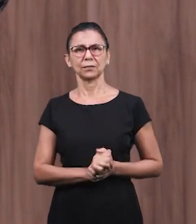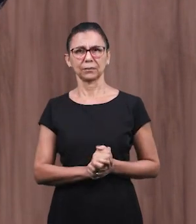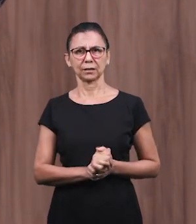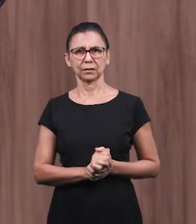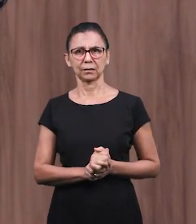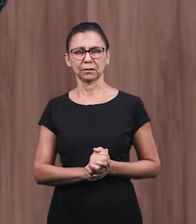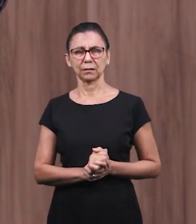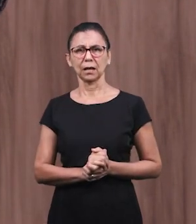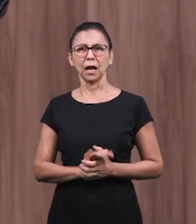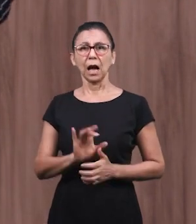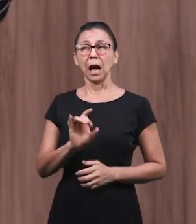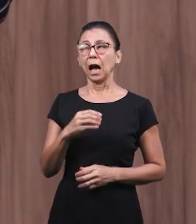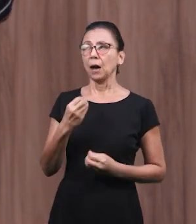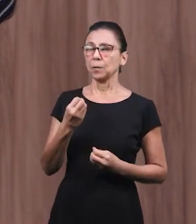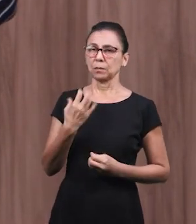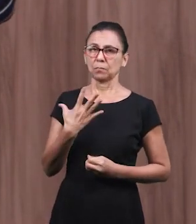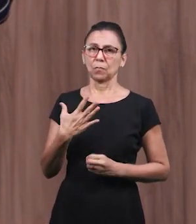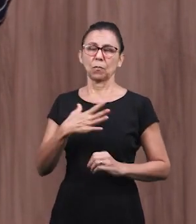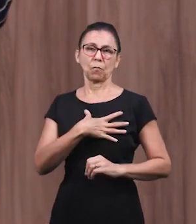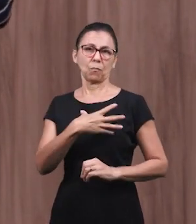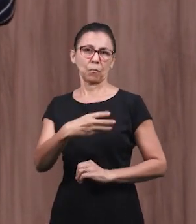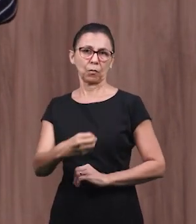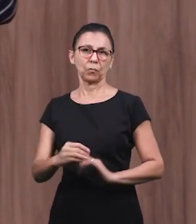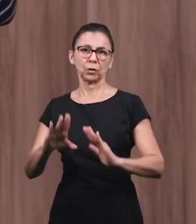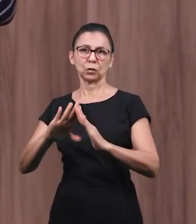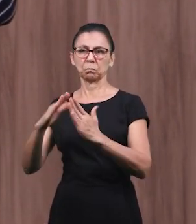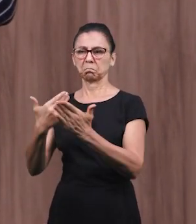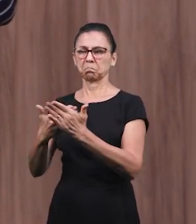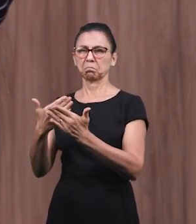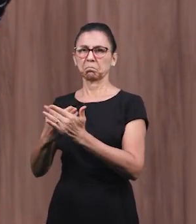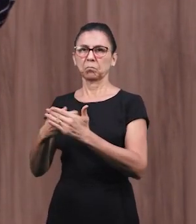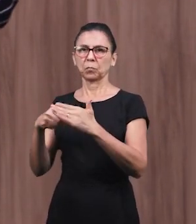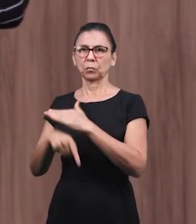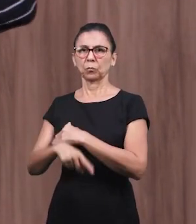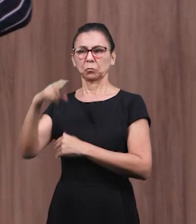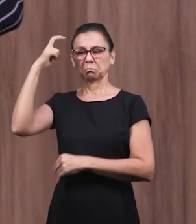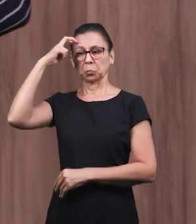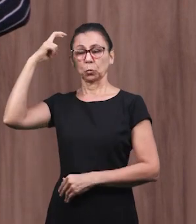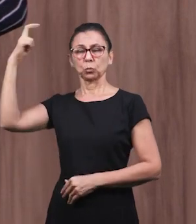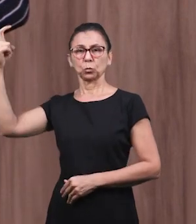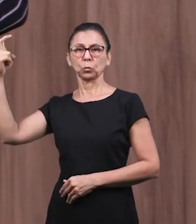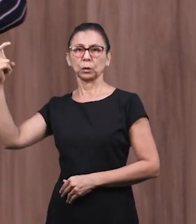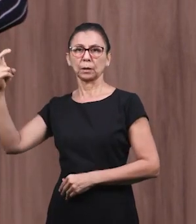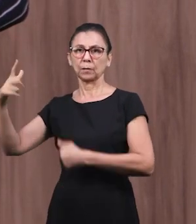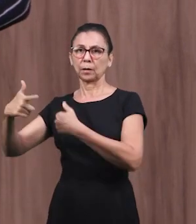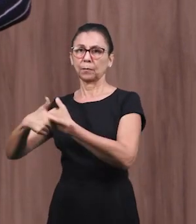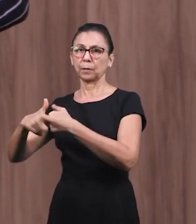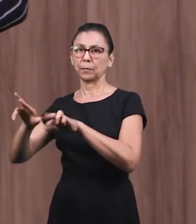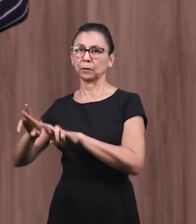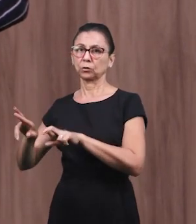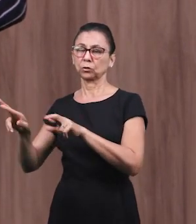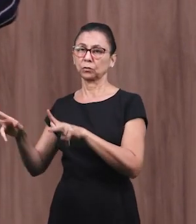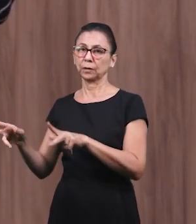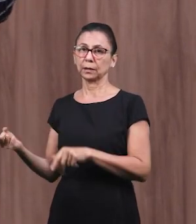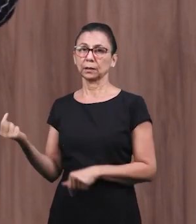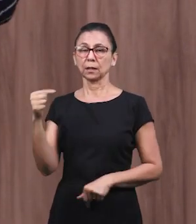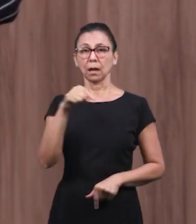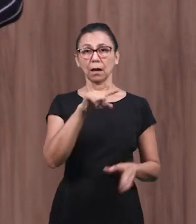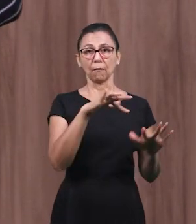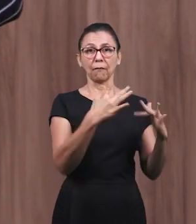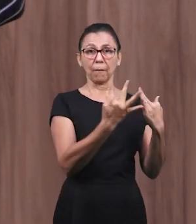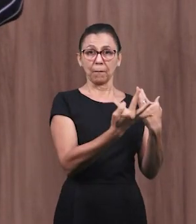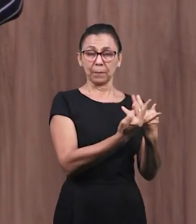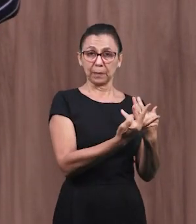apenas a escolarização de conhecimentos sistematizados, porque isso é o papel da escola. A nossa função é